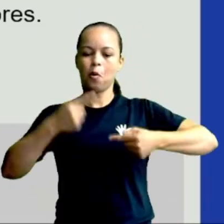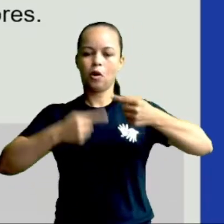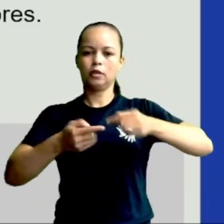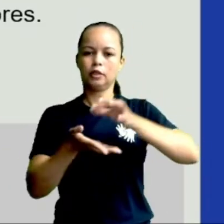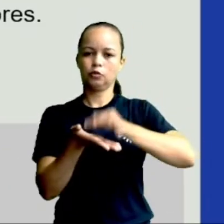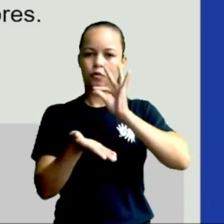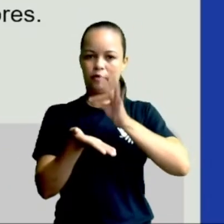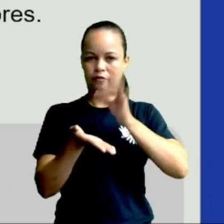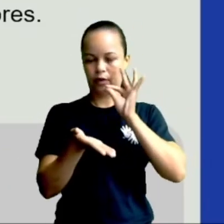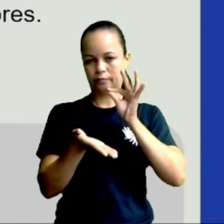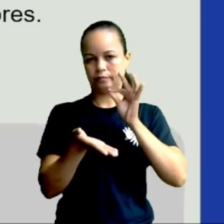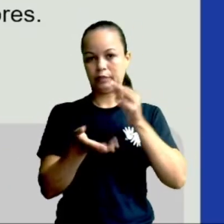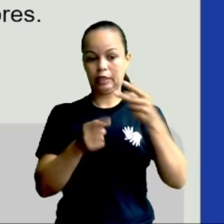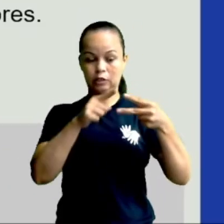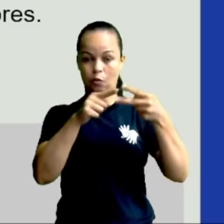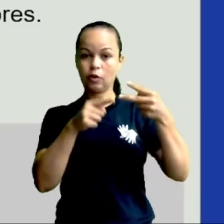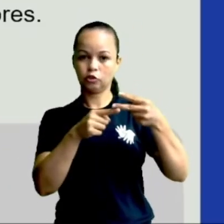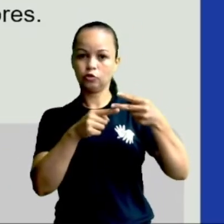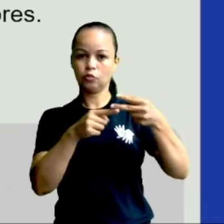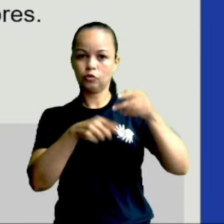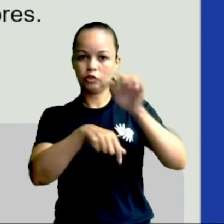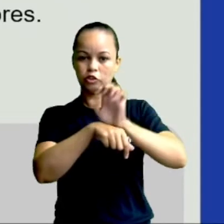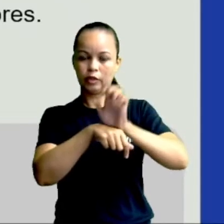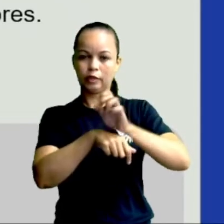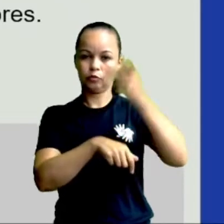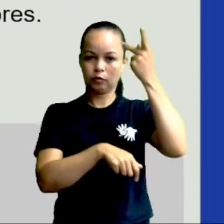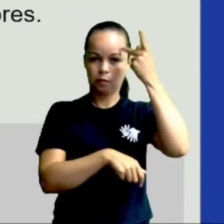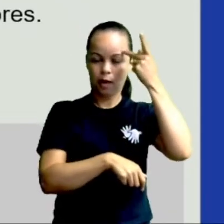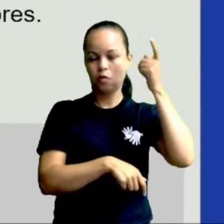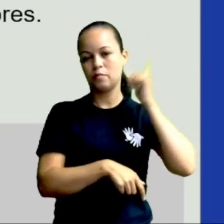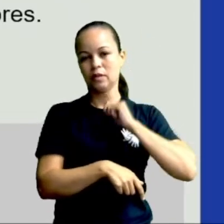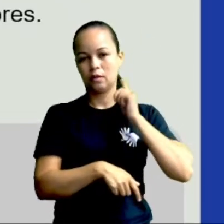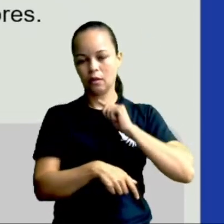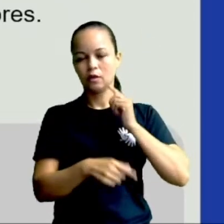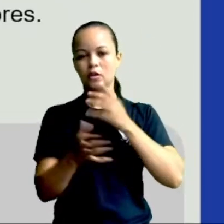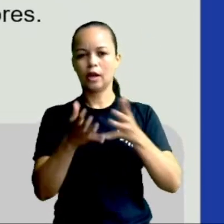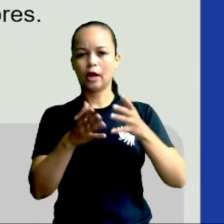São Paulo e Minas Gerais eram os principais